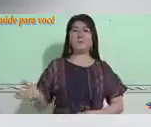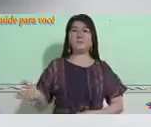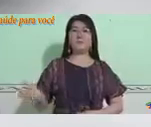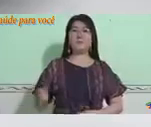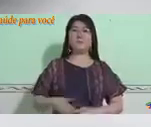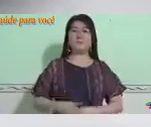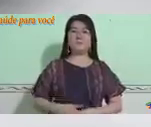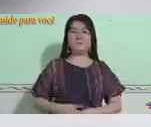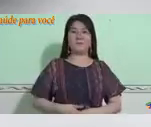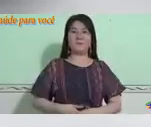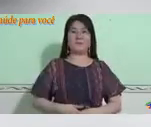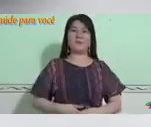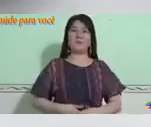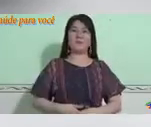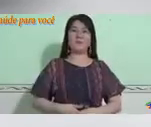anemia, vírgula,